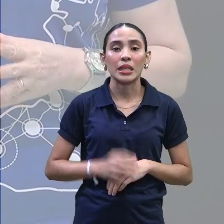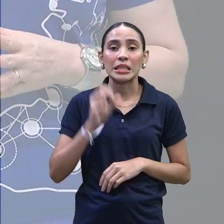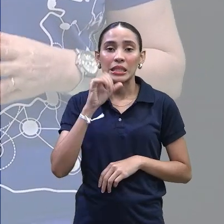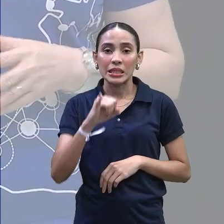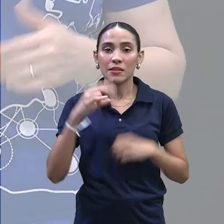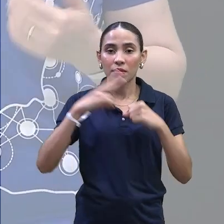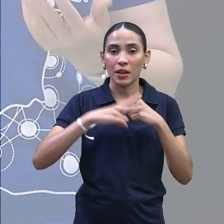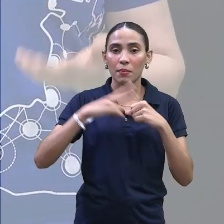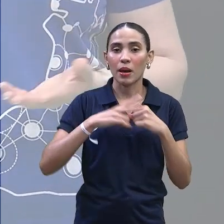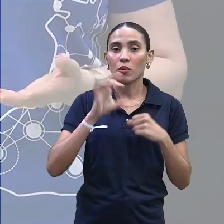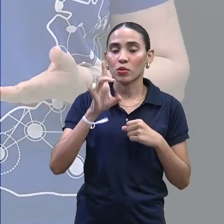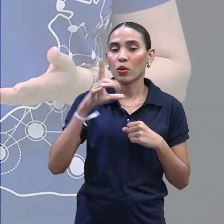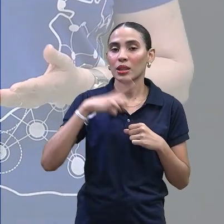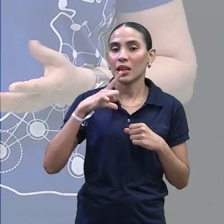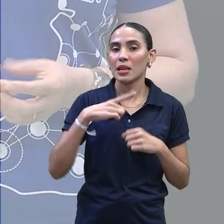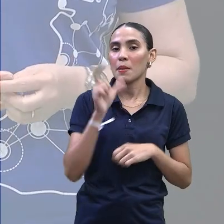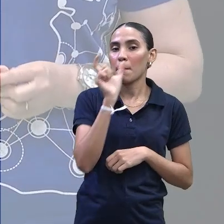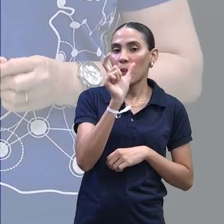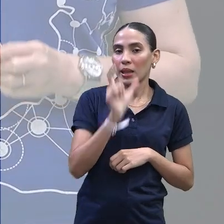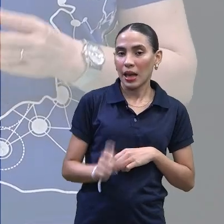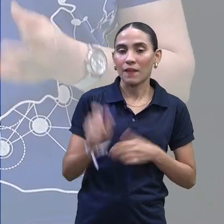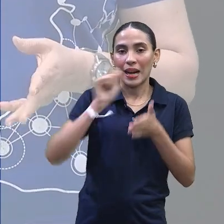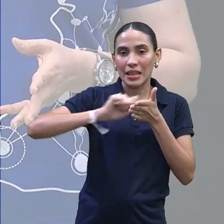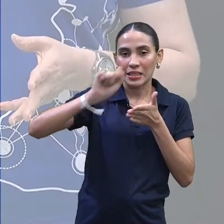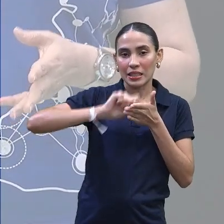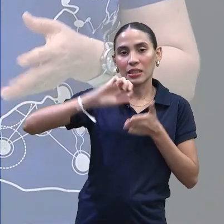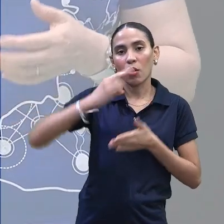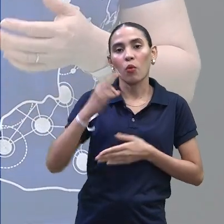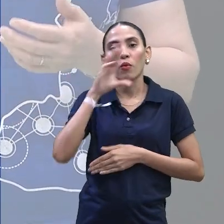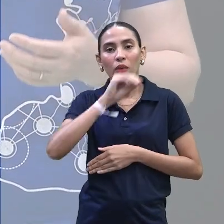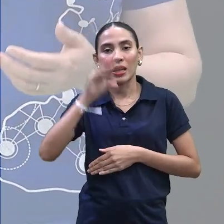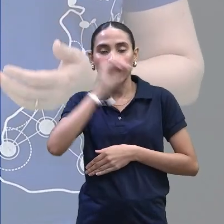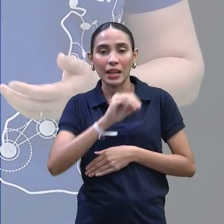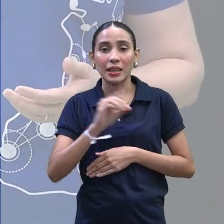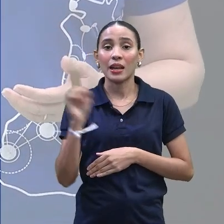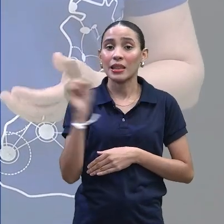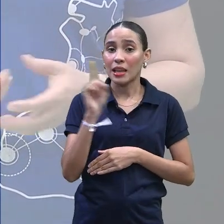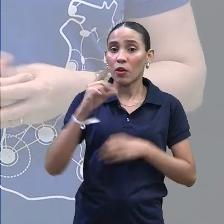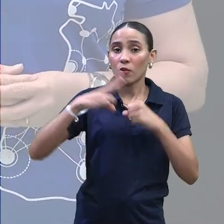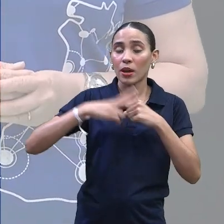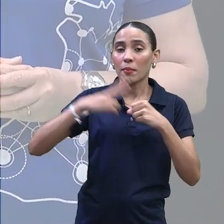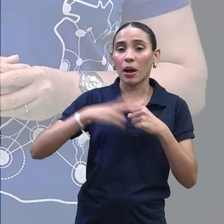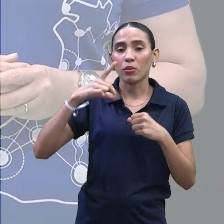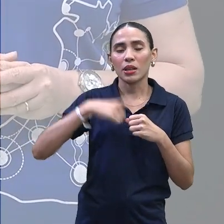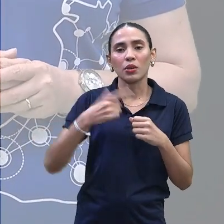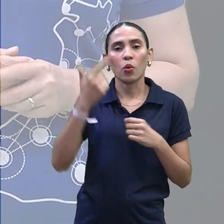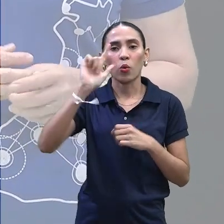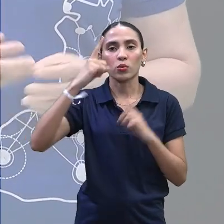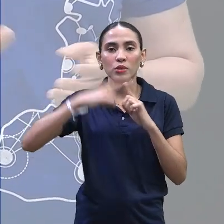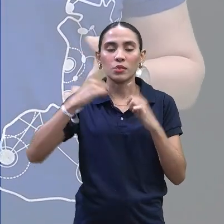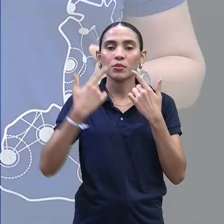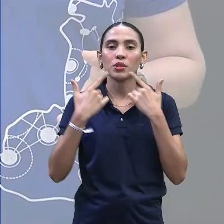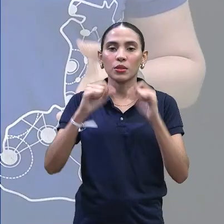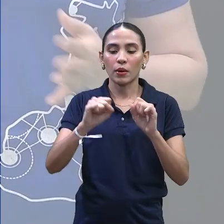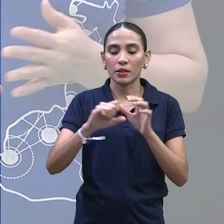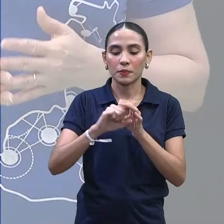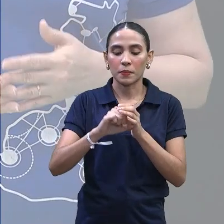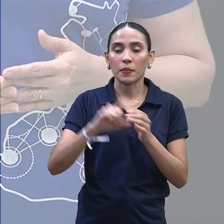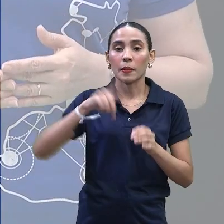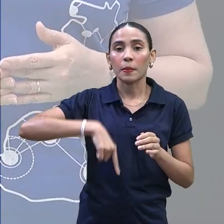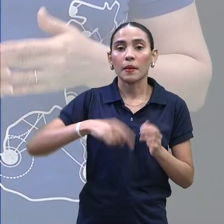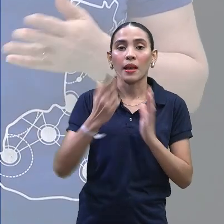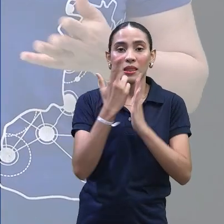palavras, escritas ou faladas. E não verbal, quando ela envolve outras formas de linguagem, que são